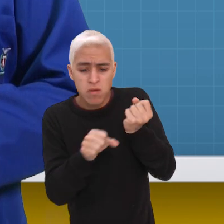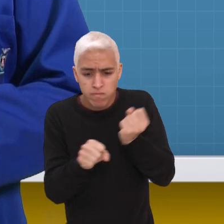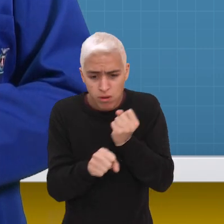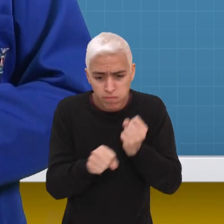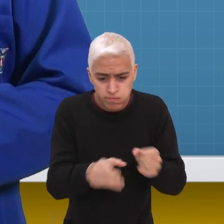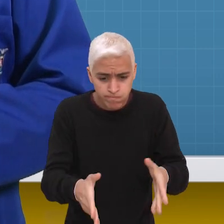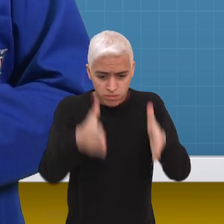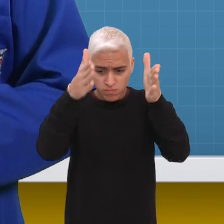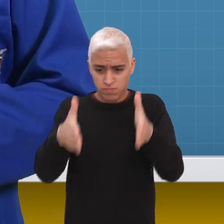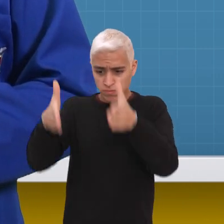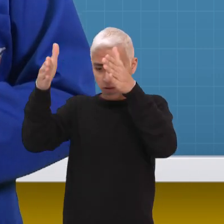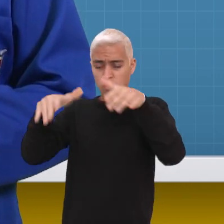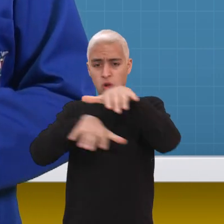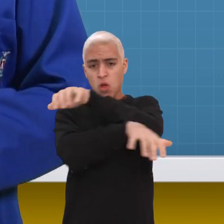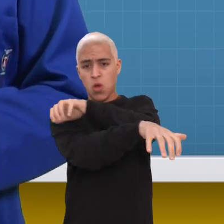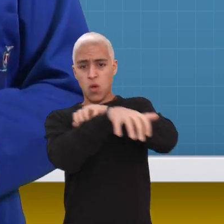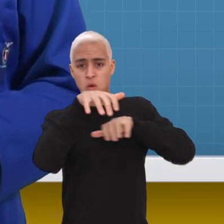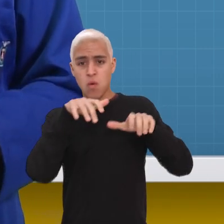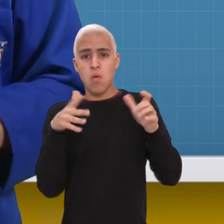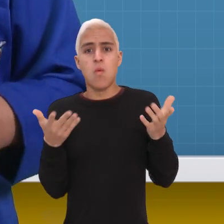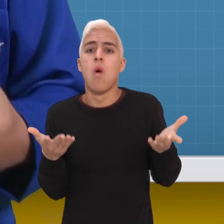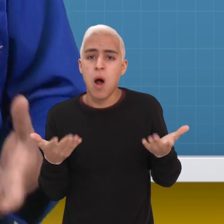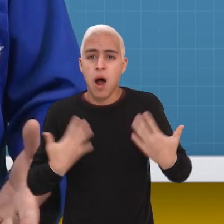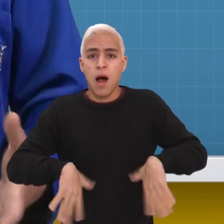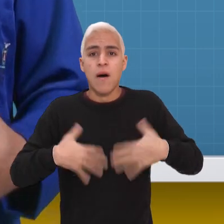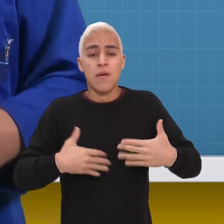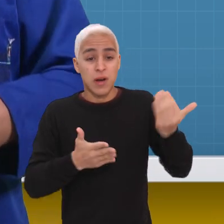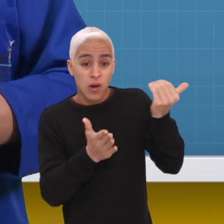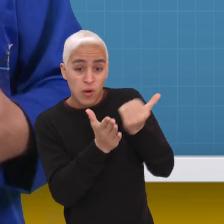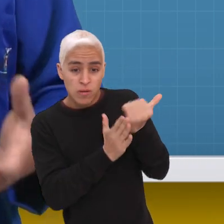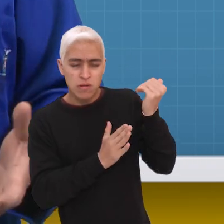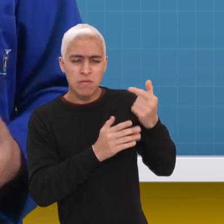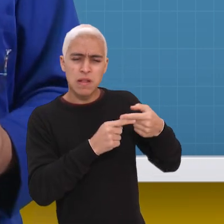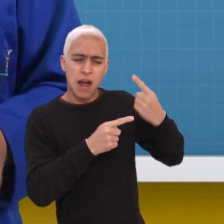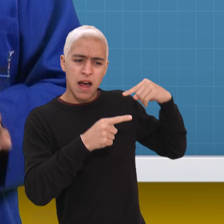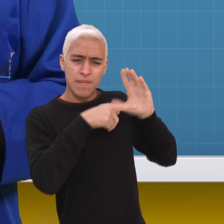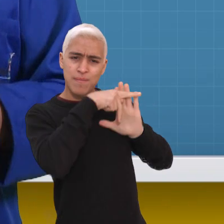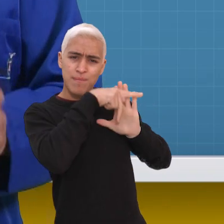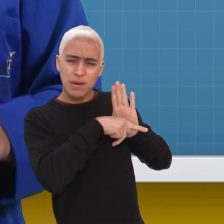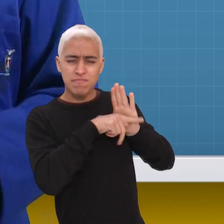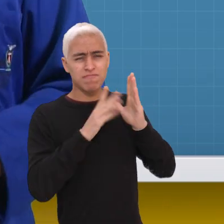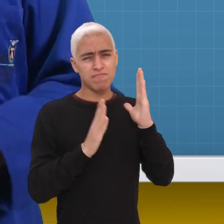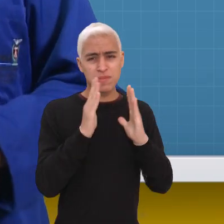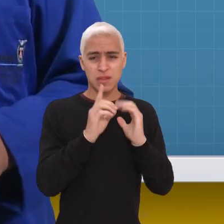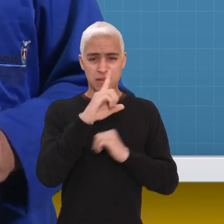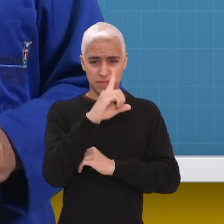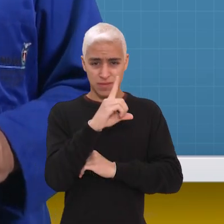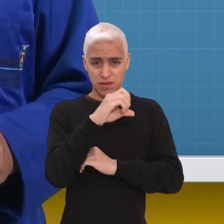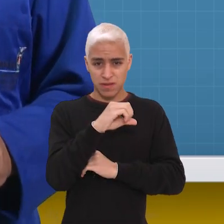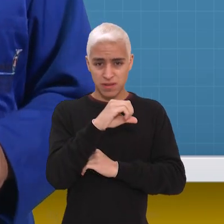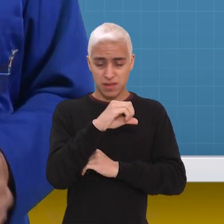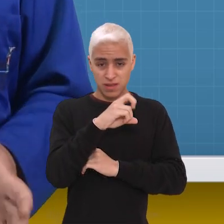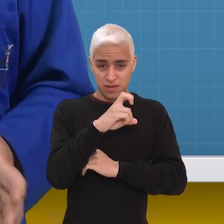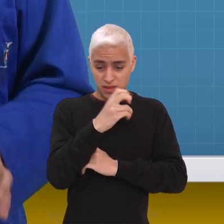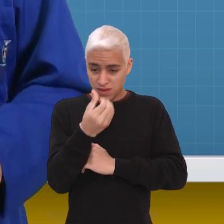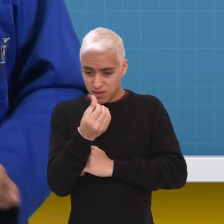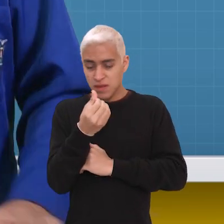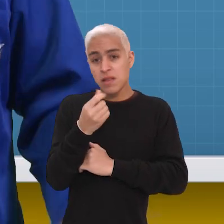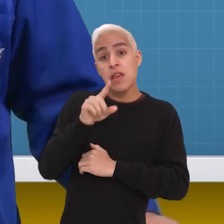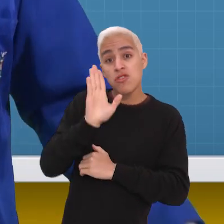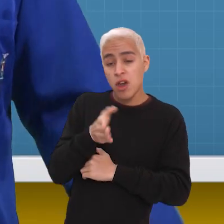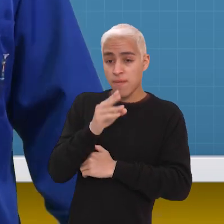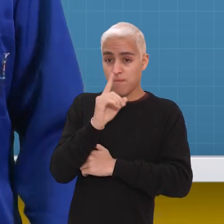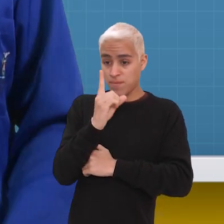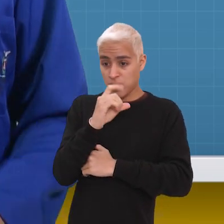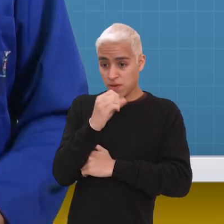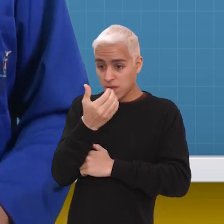para ser construída. Ela começou o seu planejamento mais ou menos em 1956 e em